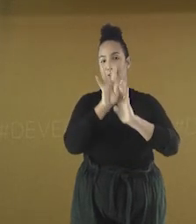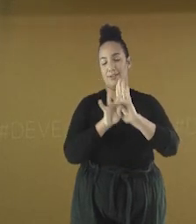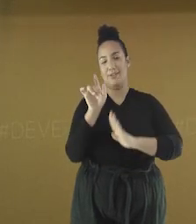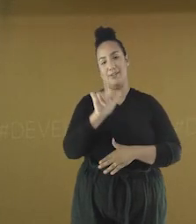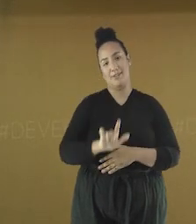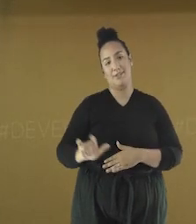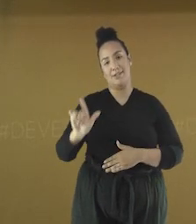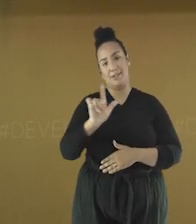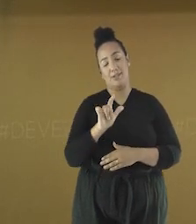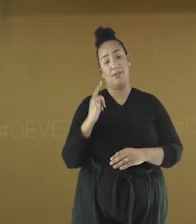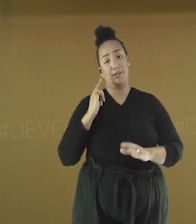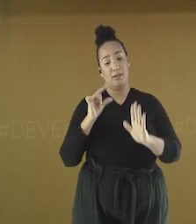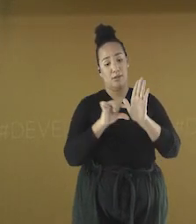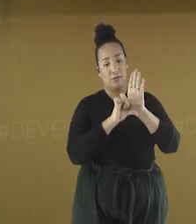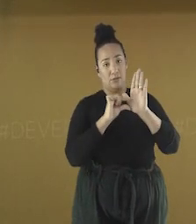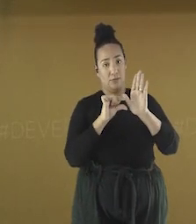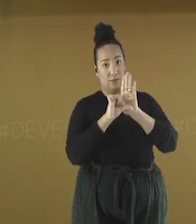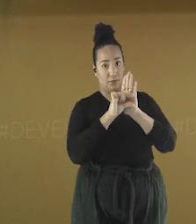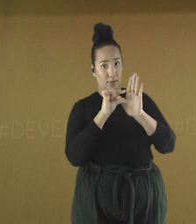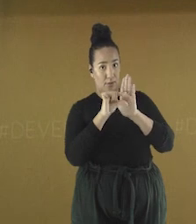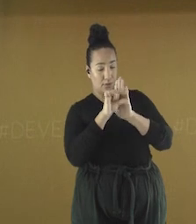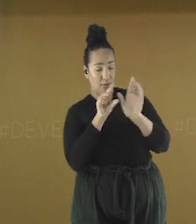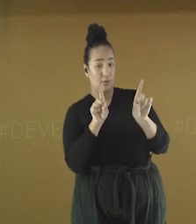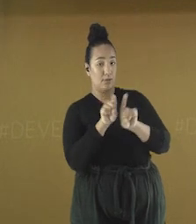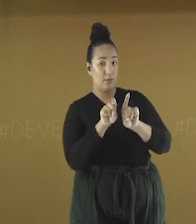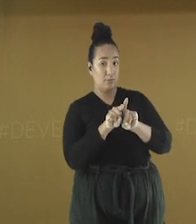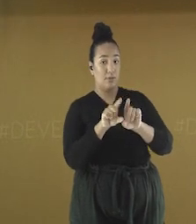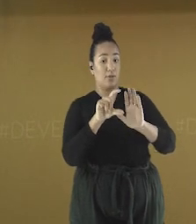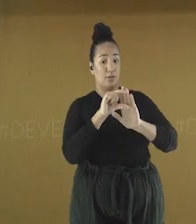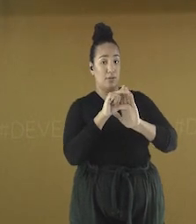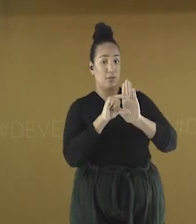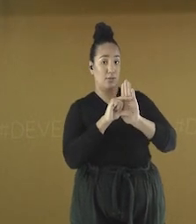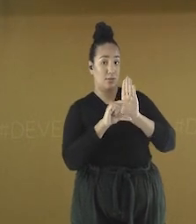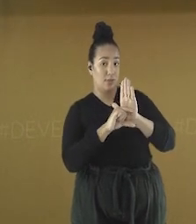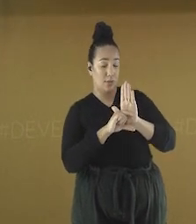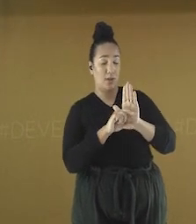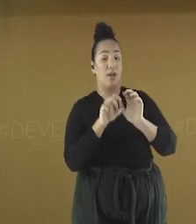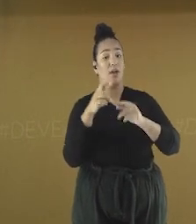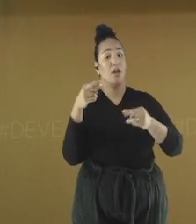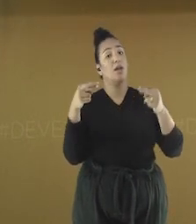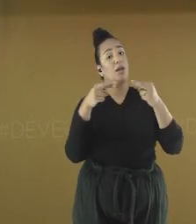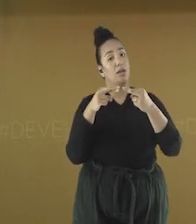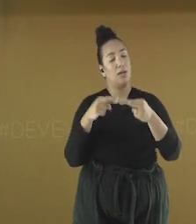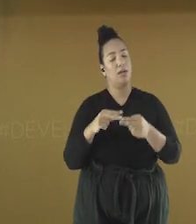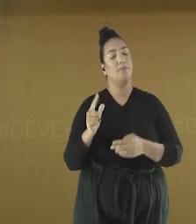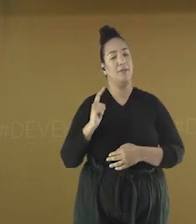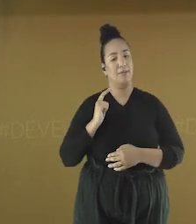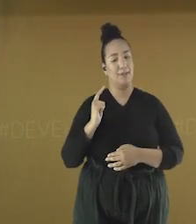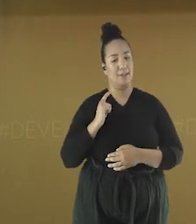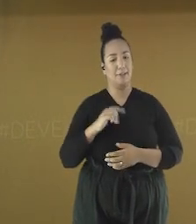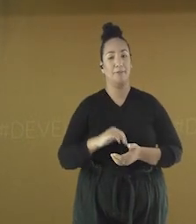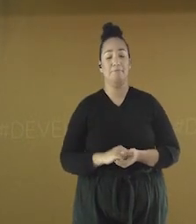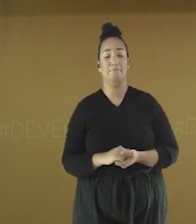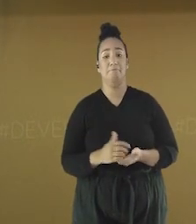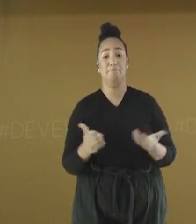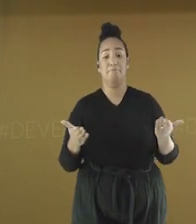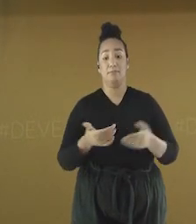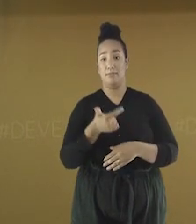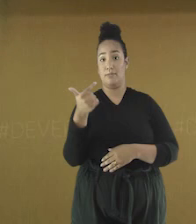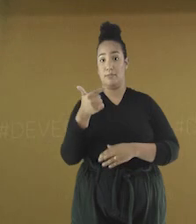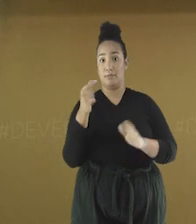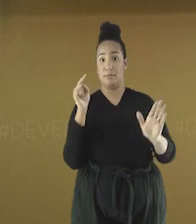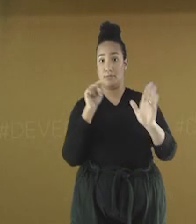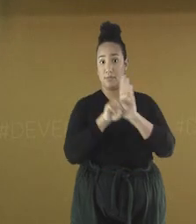textual literário escrito em versos, separado por estrofes e que pode ou não conter rimas. Agora, questão